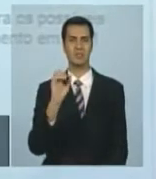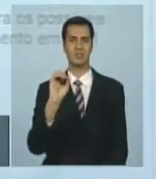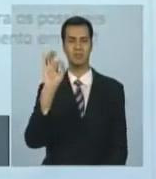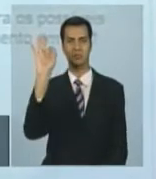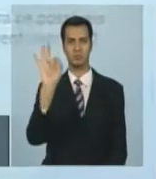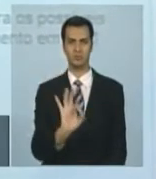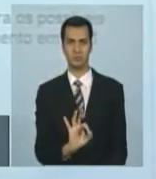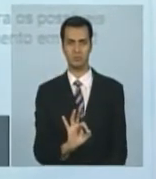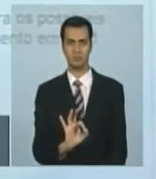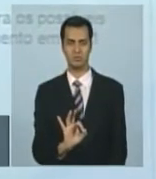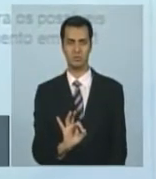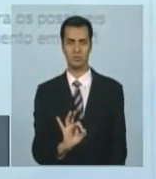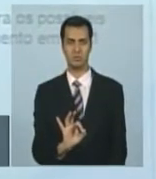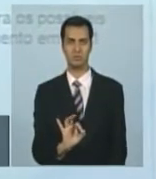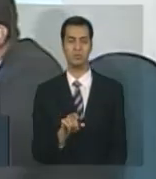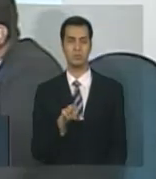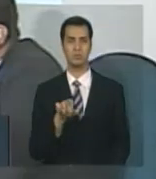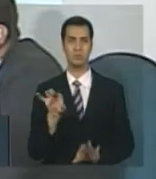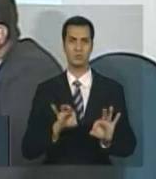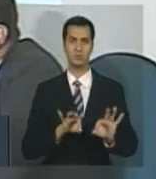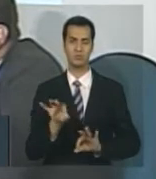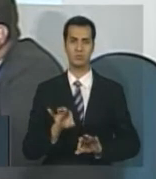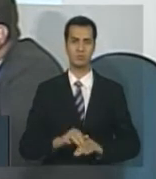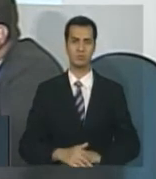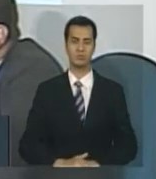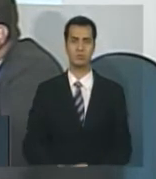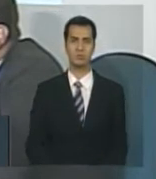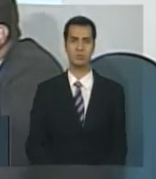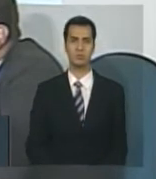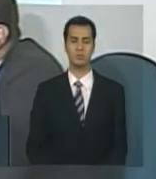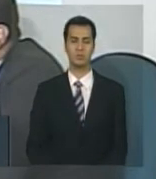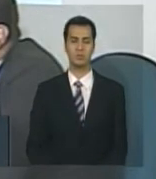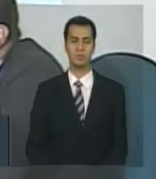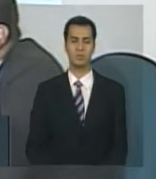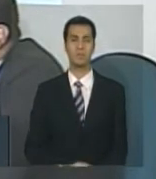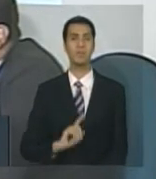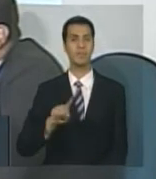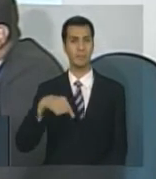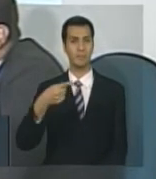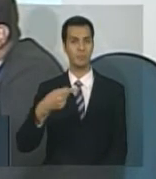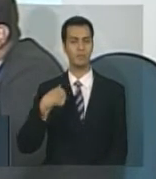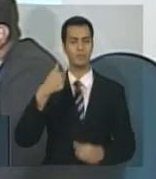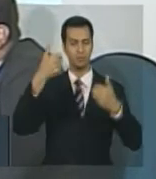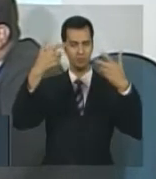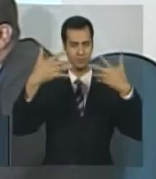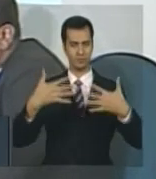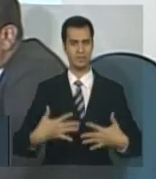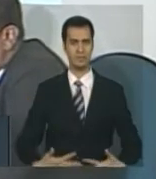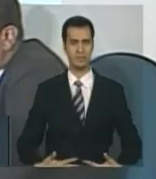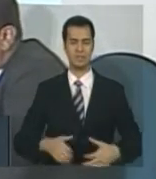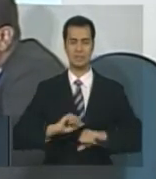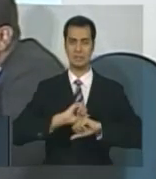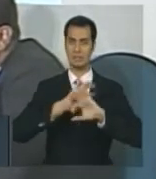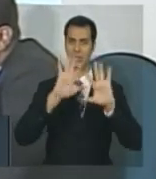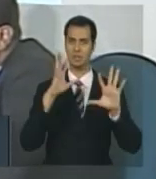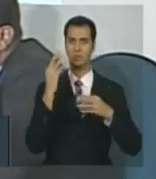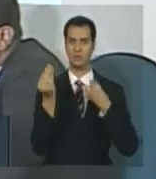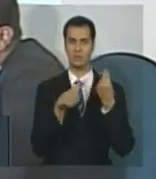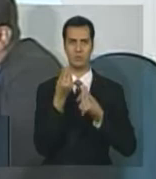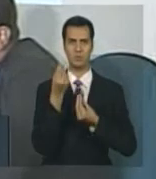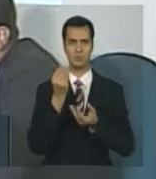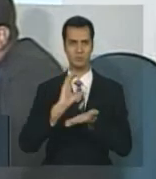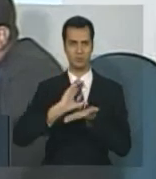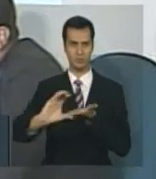10% desses projetos. Eu vou depois detalhar um pouco mais essa aplicação, mas